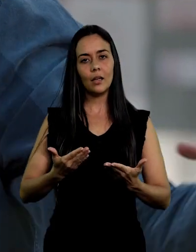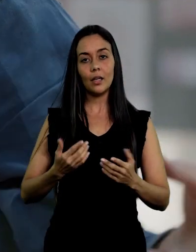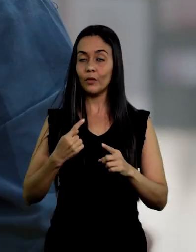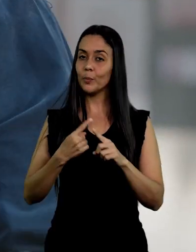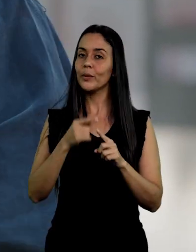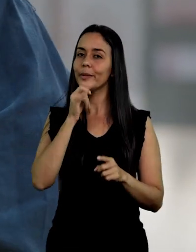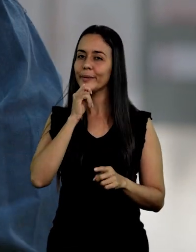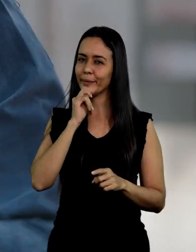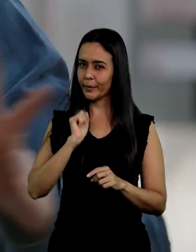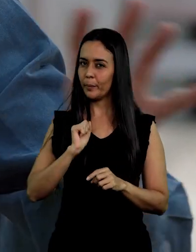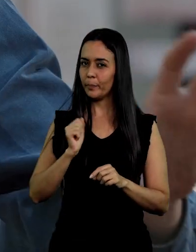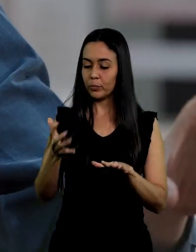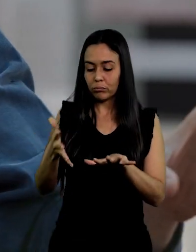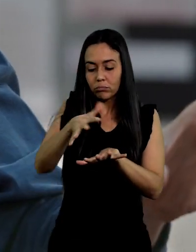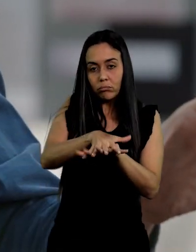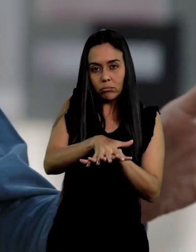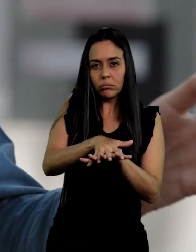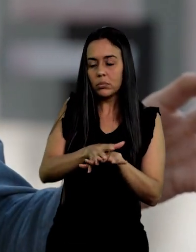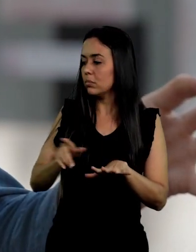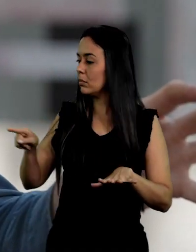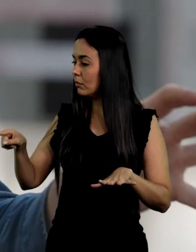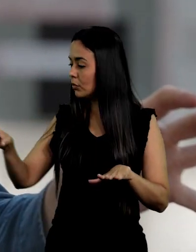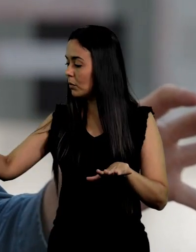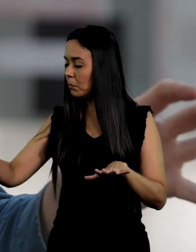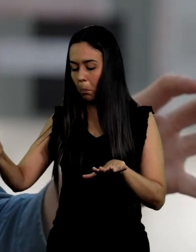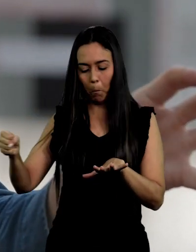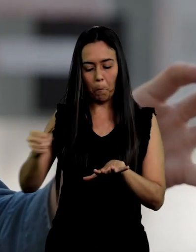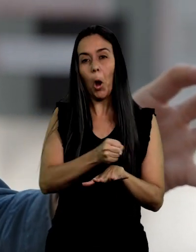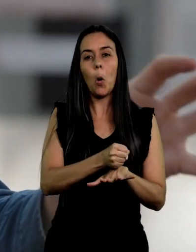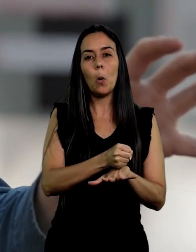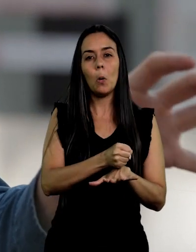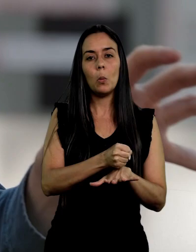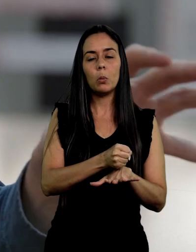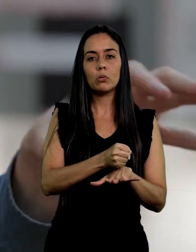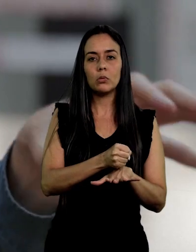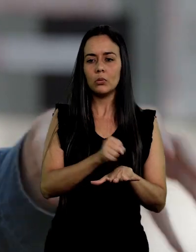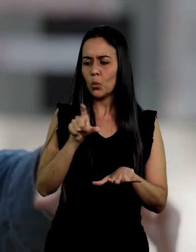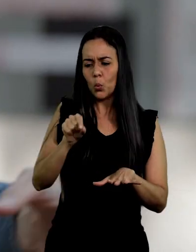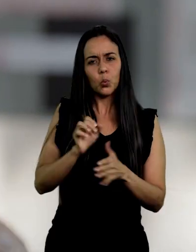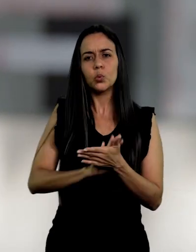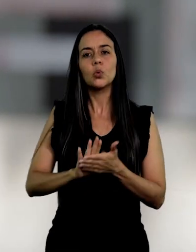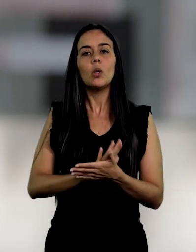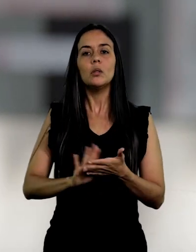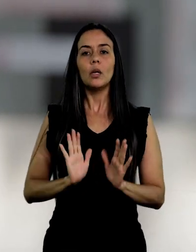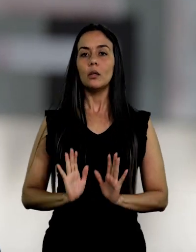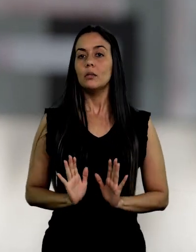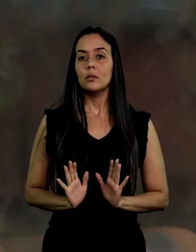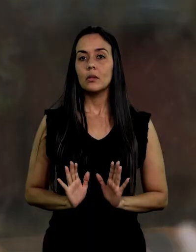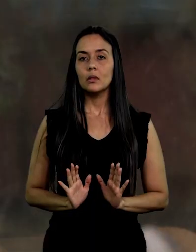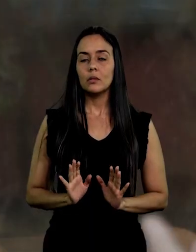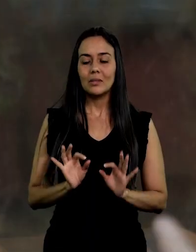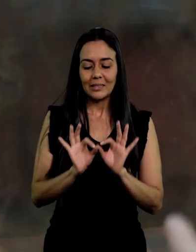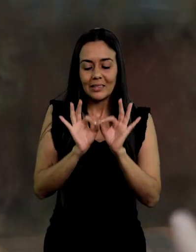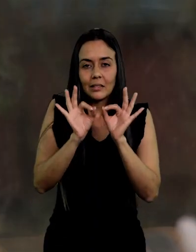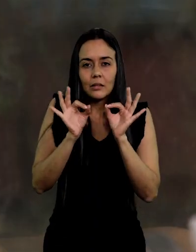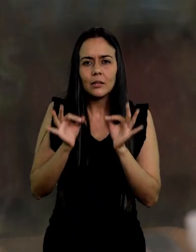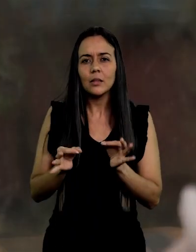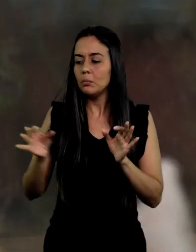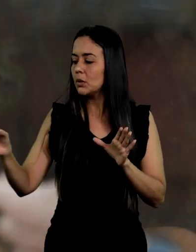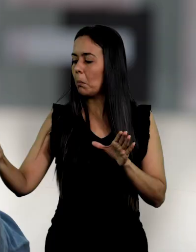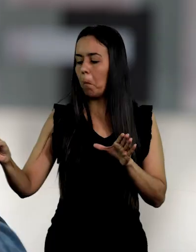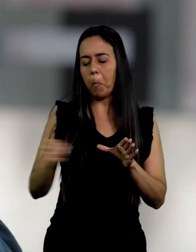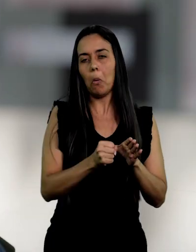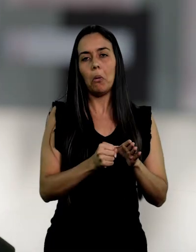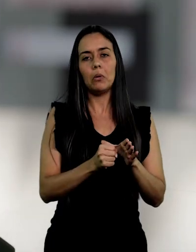vou pegar você e vou pôr para dentro. Você não tem nenhuma atividade, você é passivo, eu vou incluir você aqui. É piedoso,